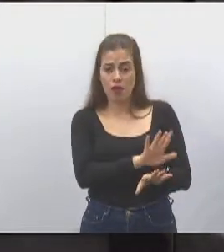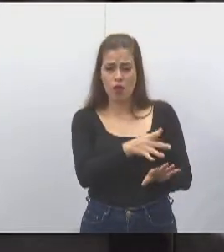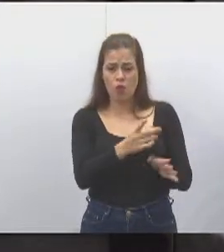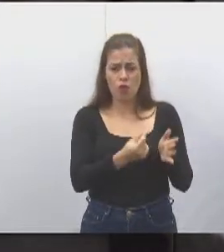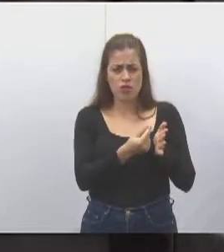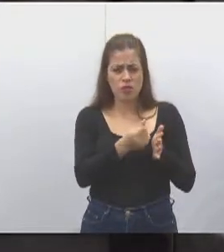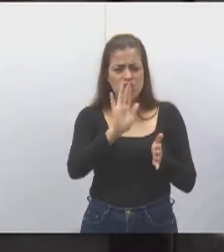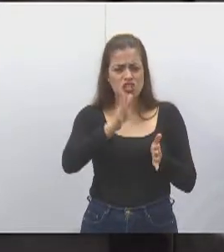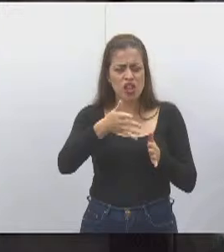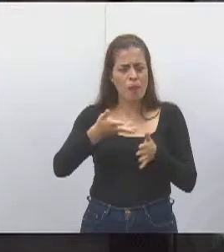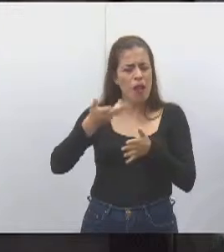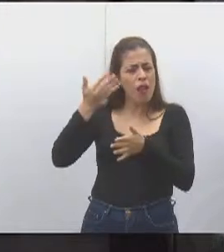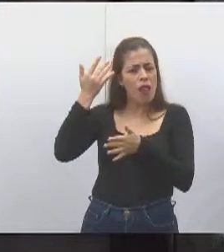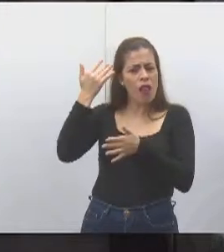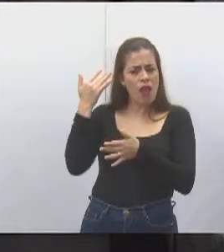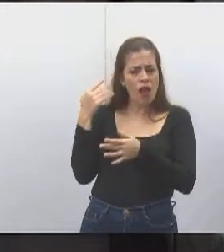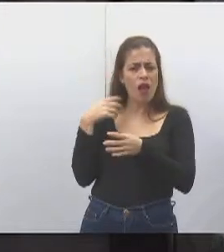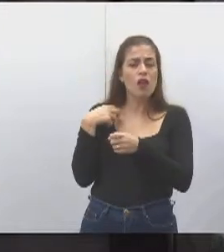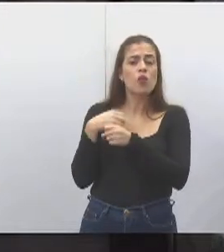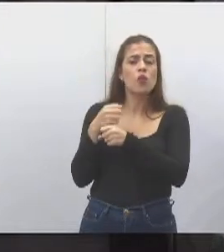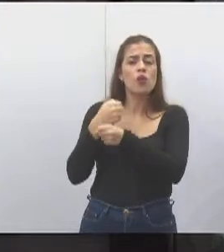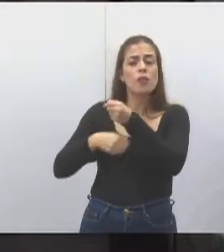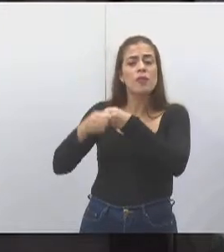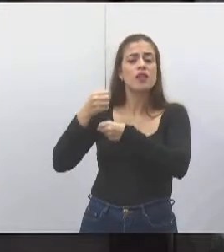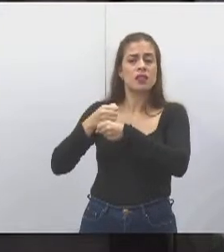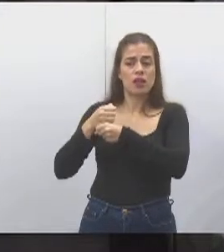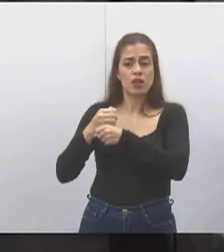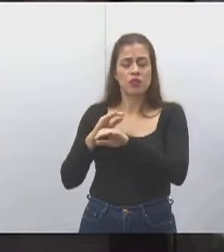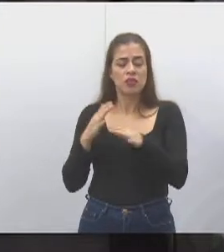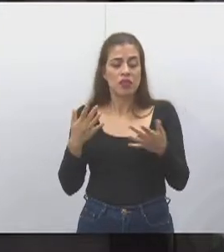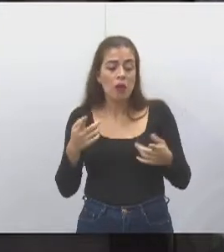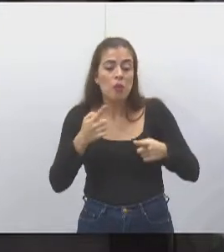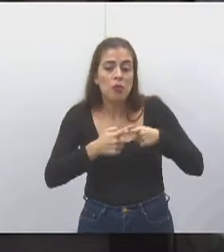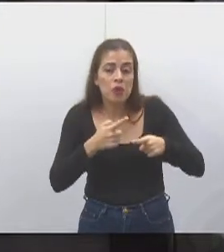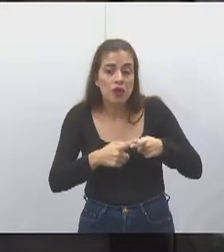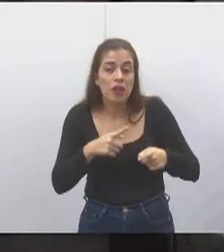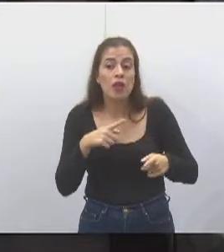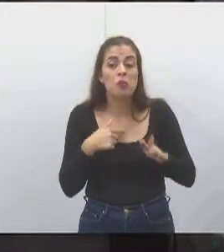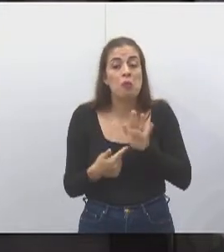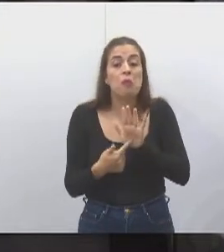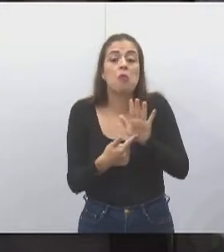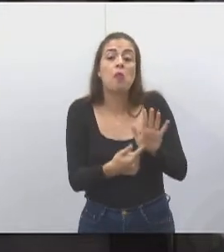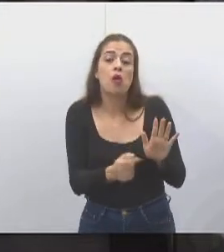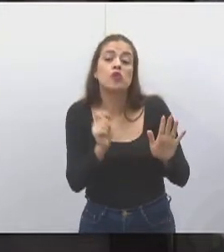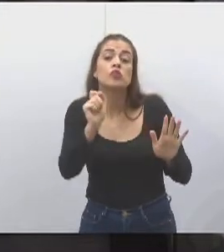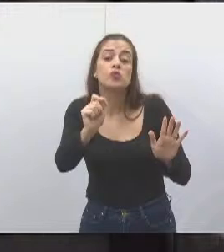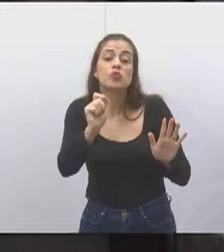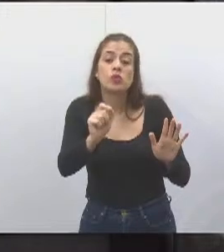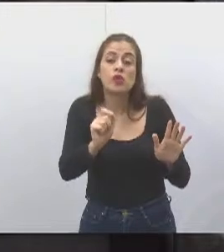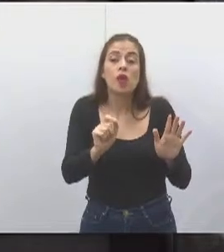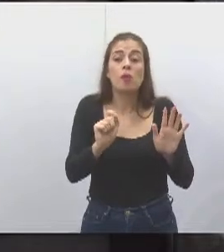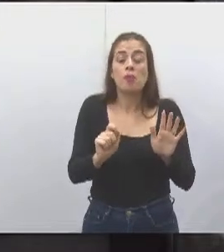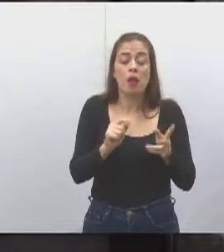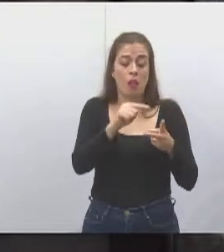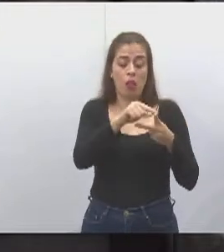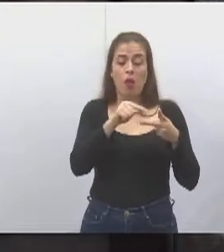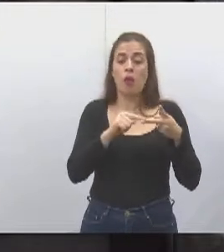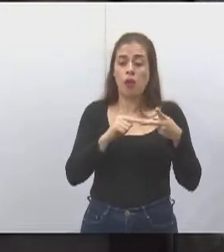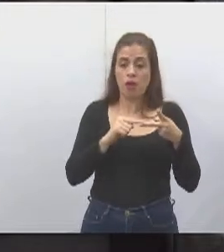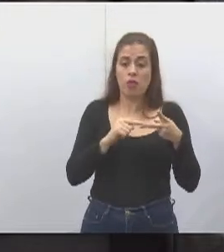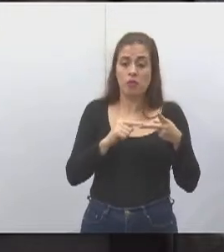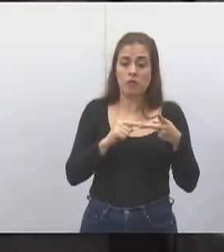estava previsto do ano passado para esse ano, então é porque tem um indício de que tem duas hipóteses, né, que a gente